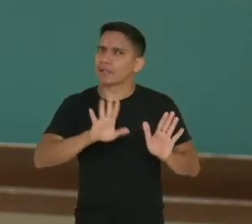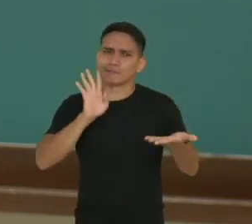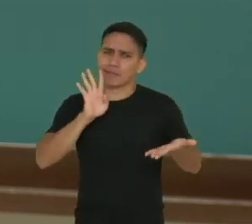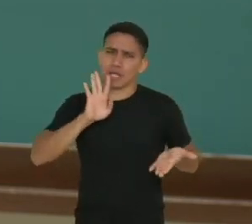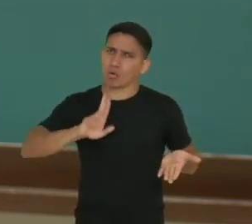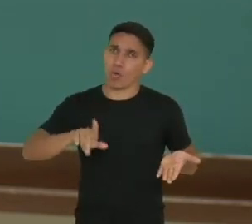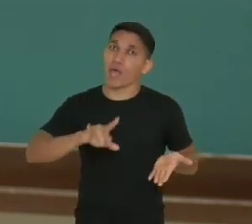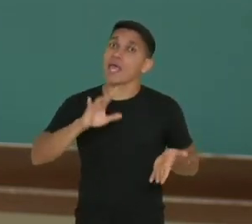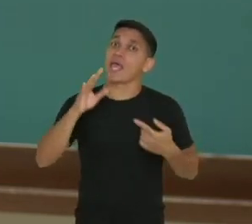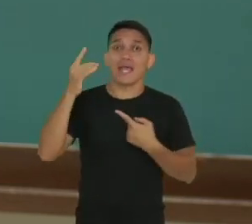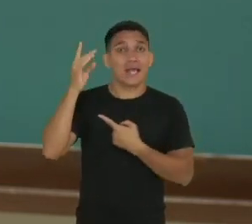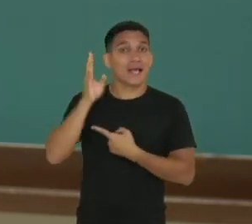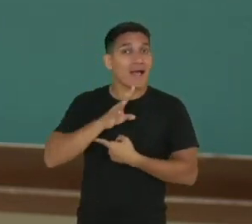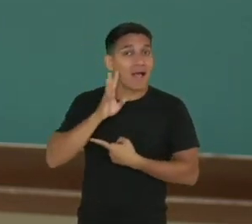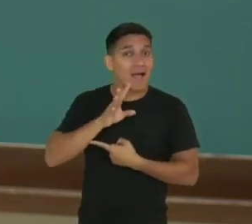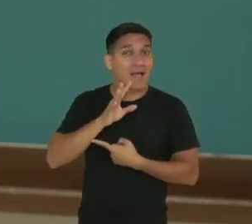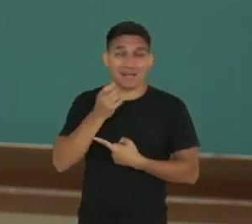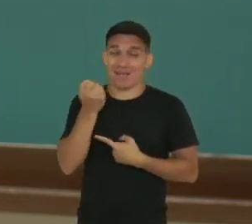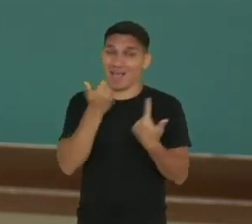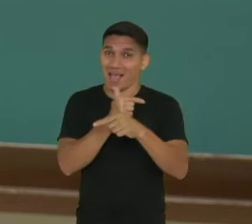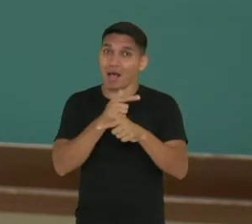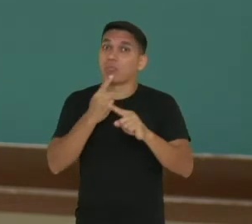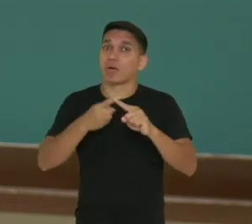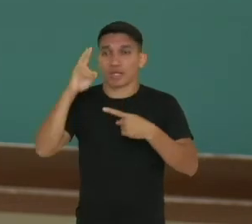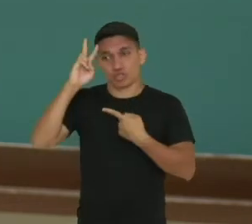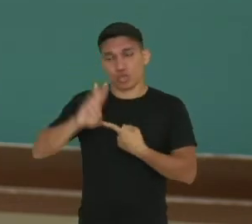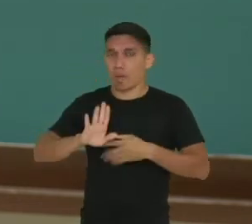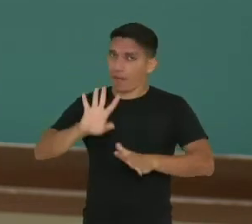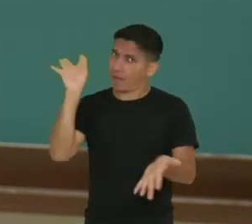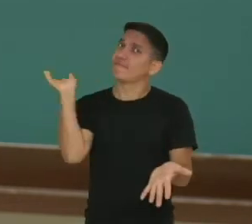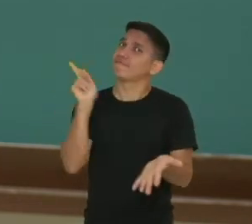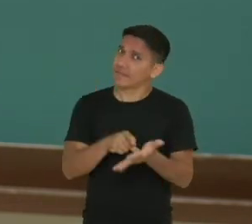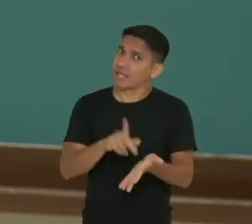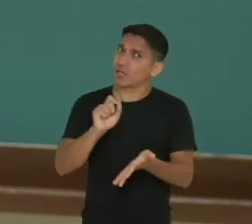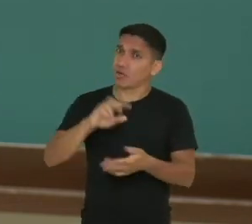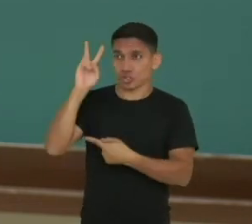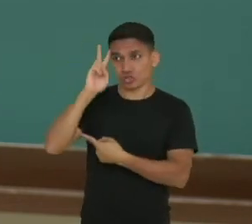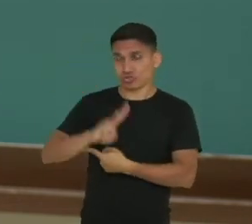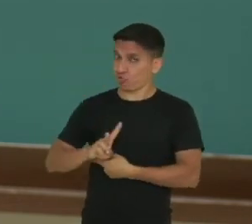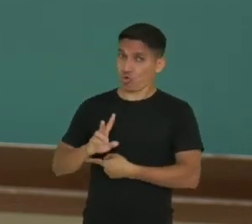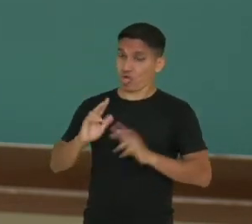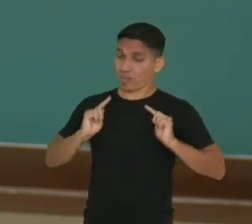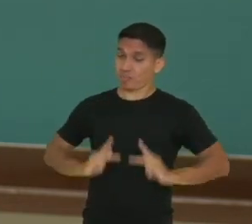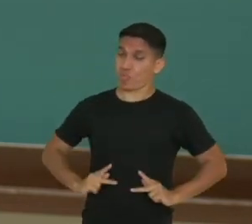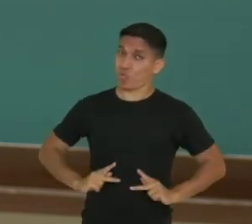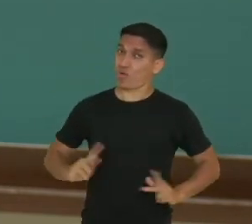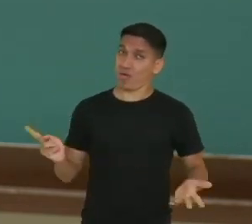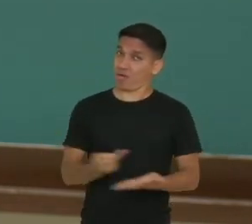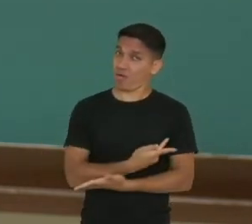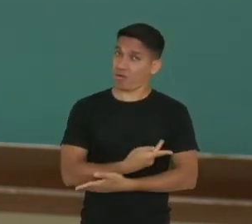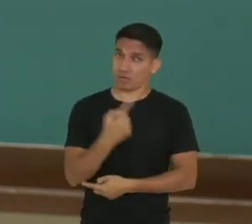uma história, mas de verdade isso é uma atitude errada e é crime, tá bom?